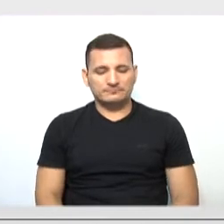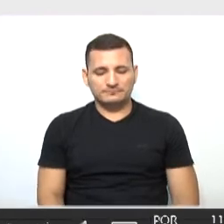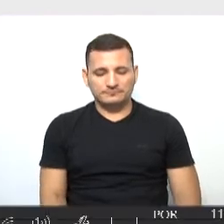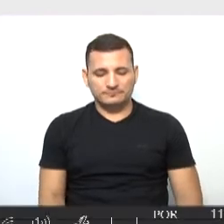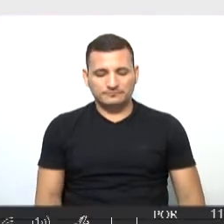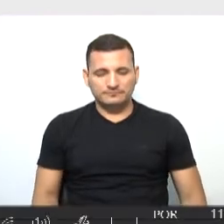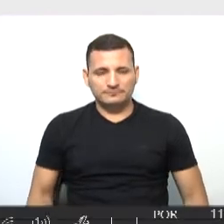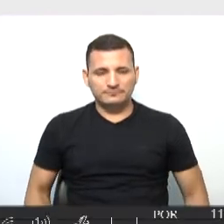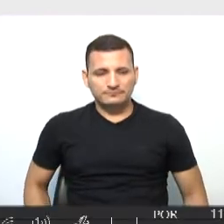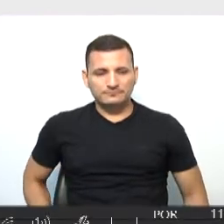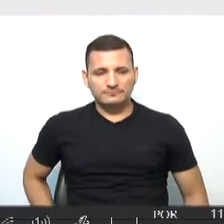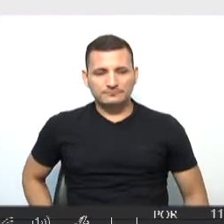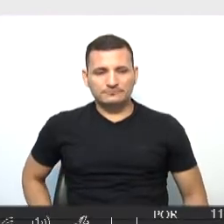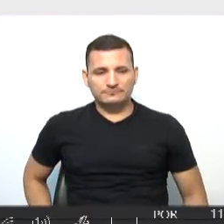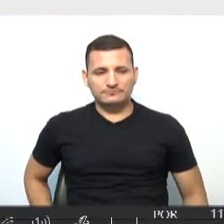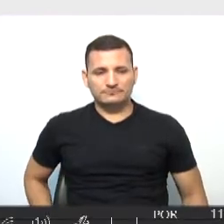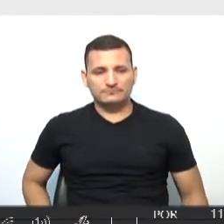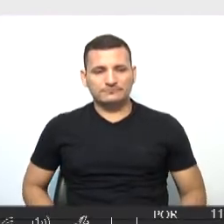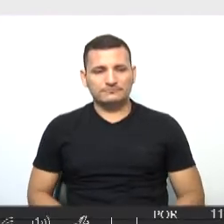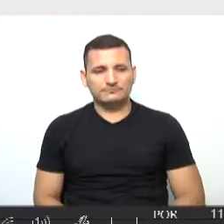aqui.